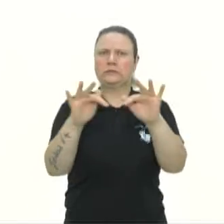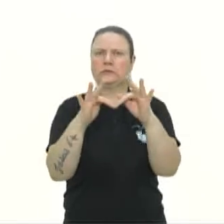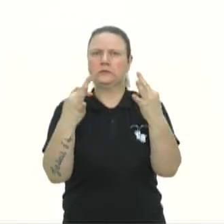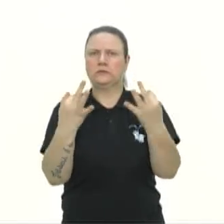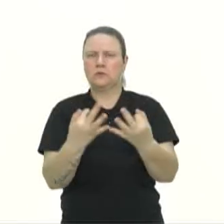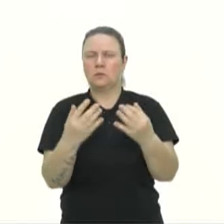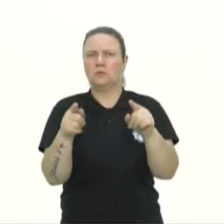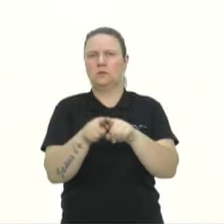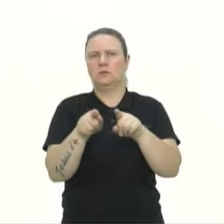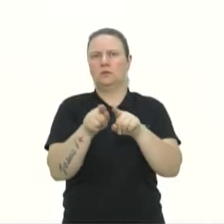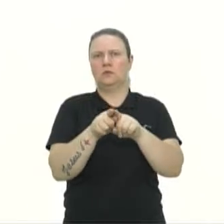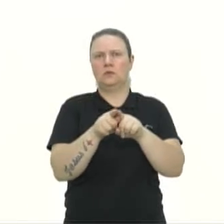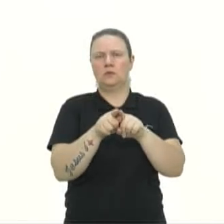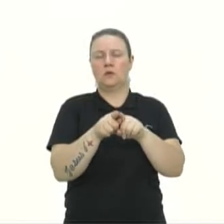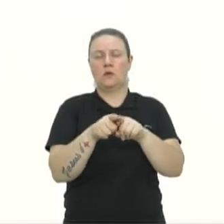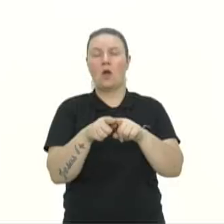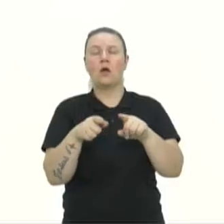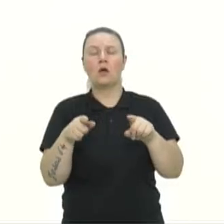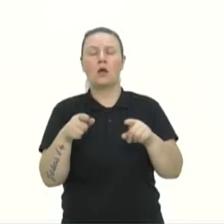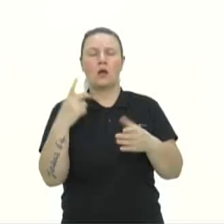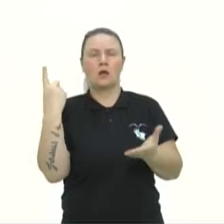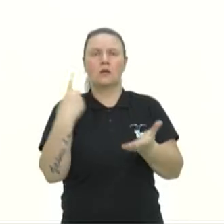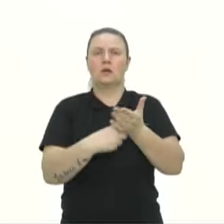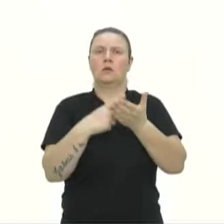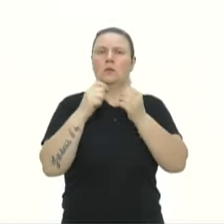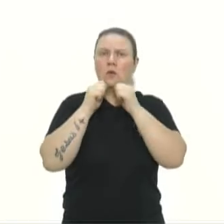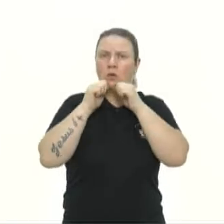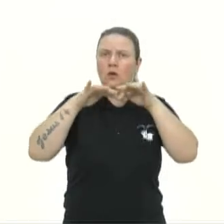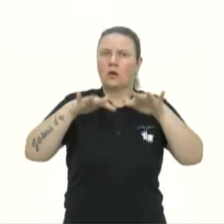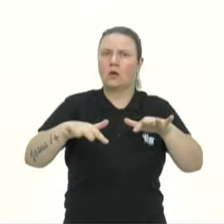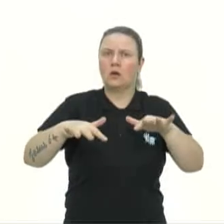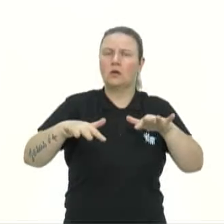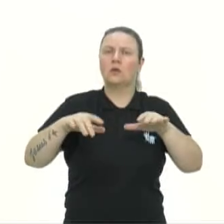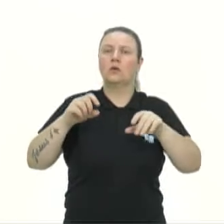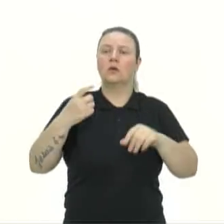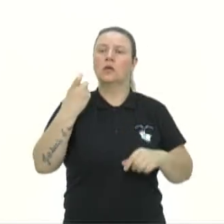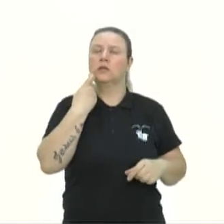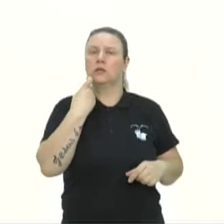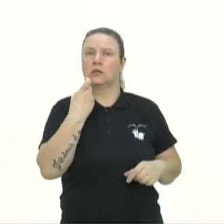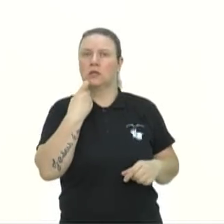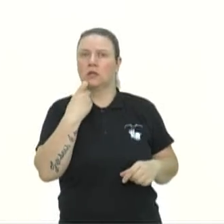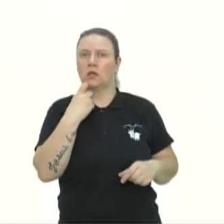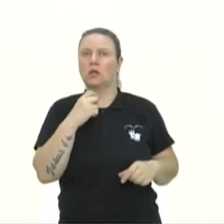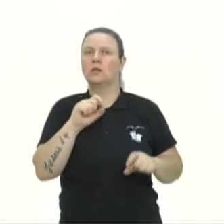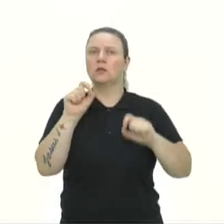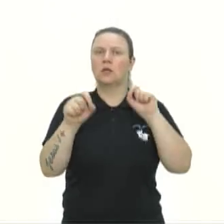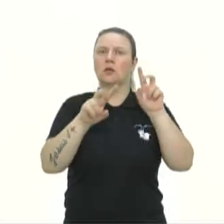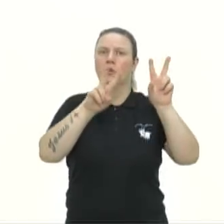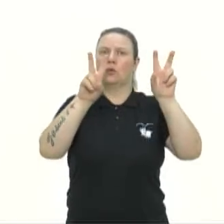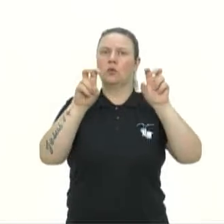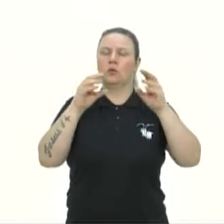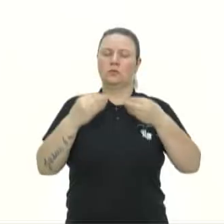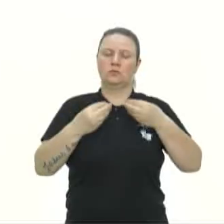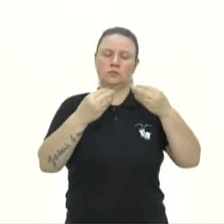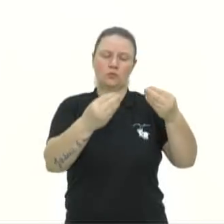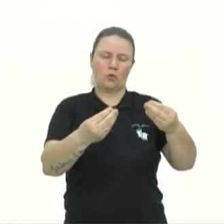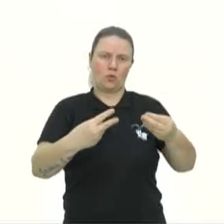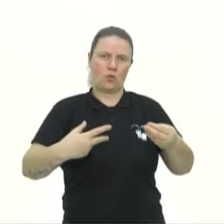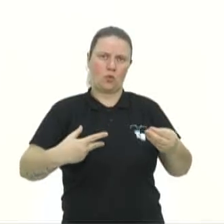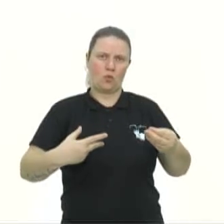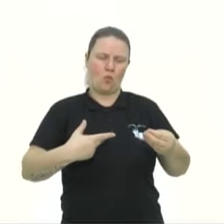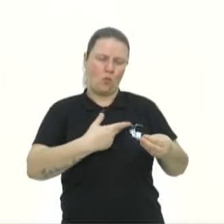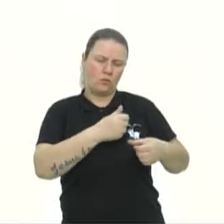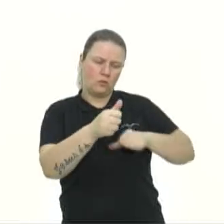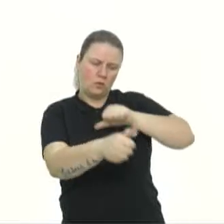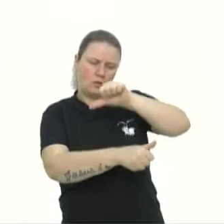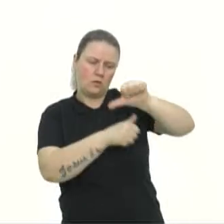as doações, a campanha lançada nesta sexta-feira terá o slogan Doe órgãos, a vida